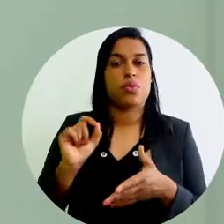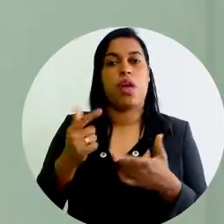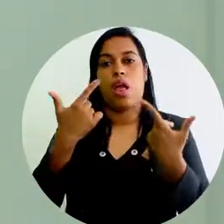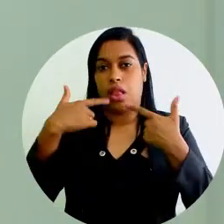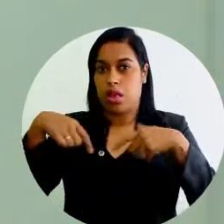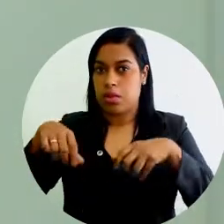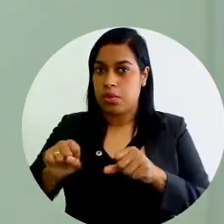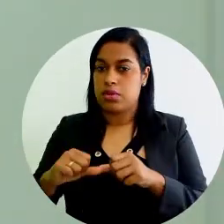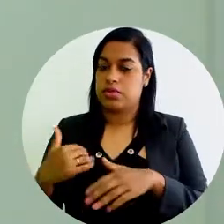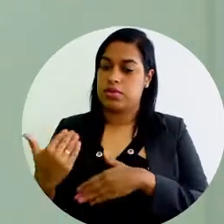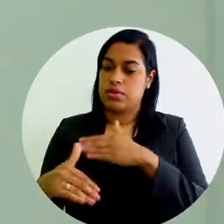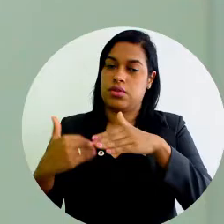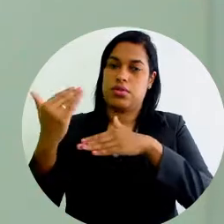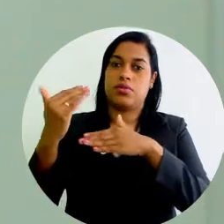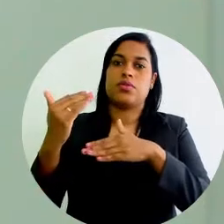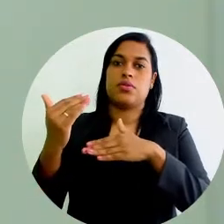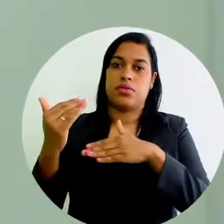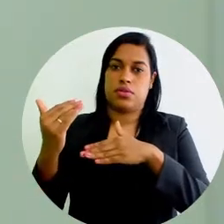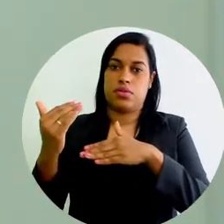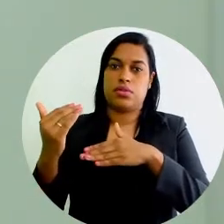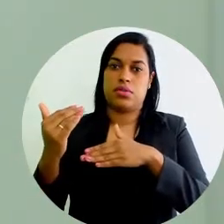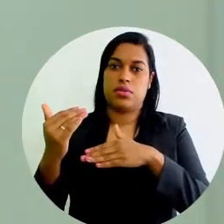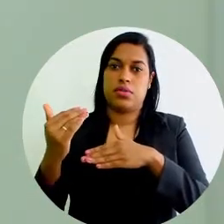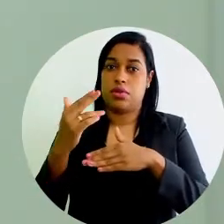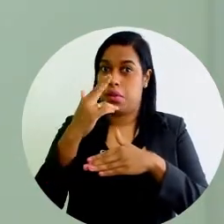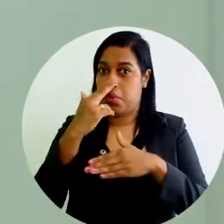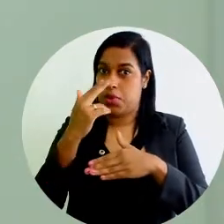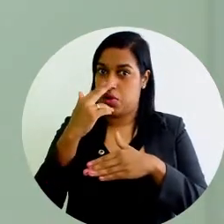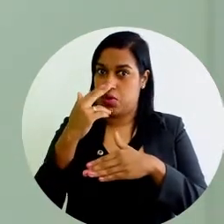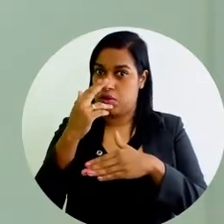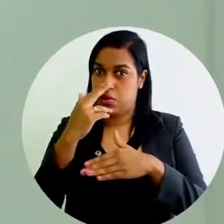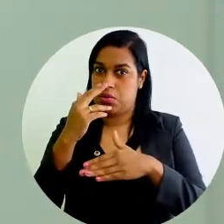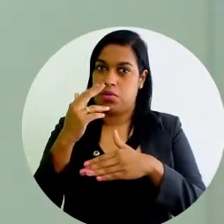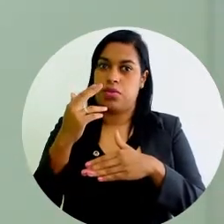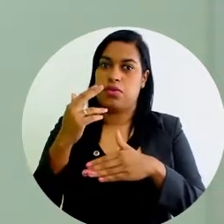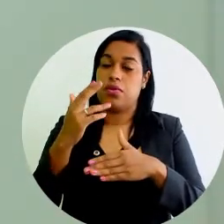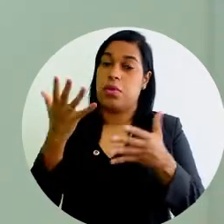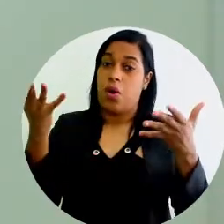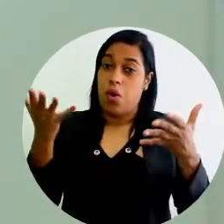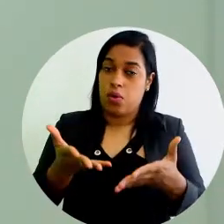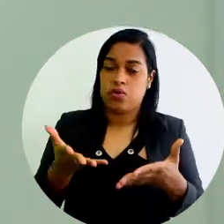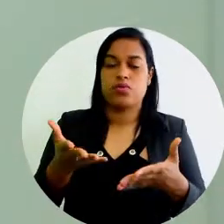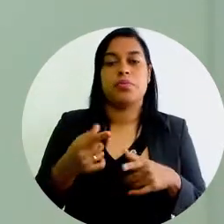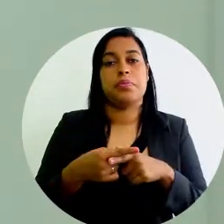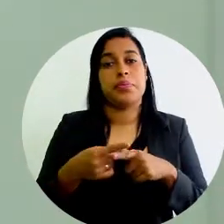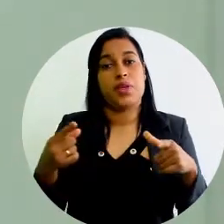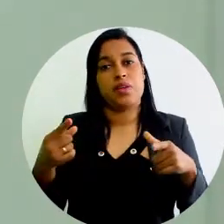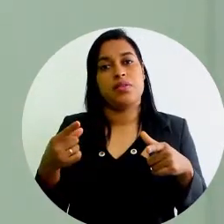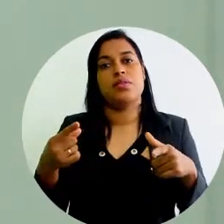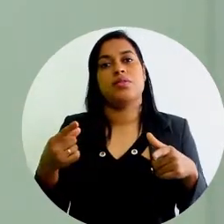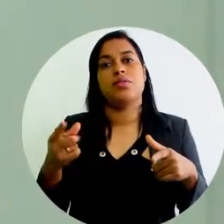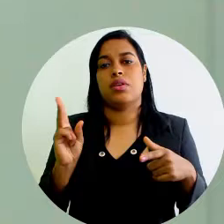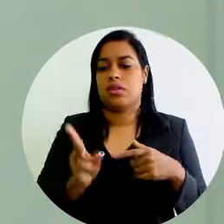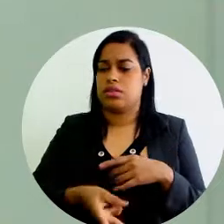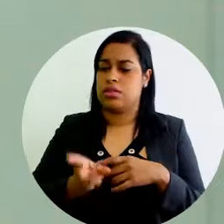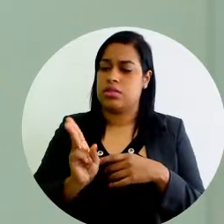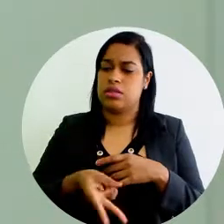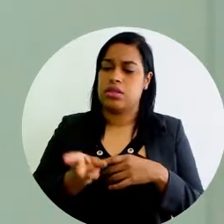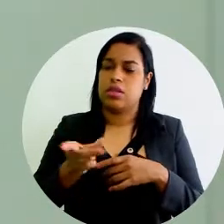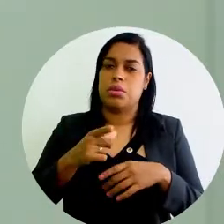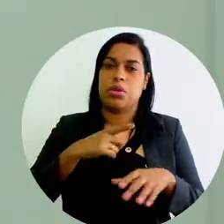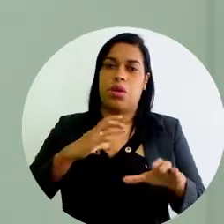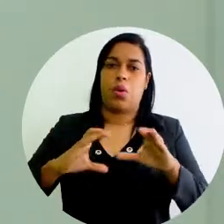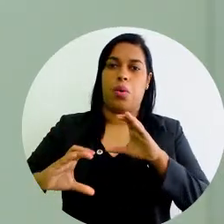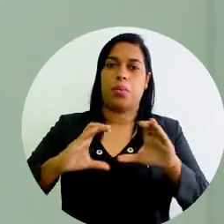a linguagem vem sendo desenvolvida. Não na mesma forma que nós tratamos hoje, mas sempre